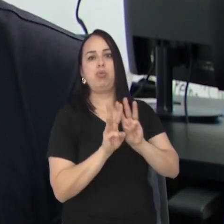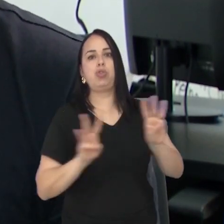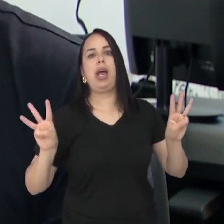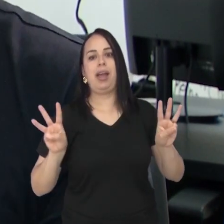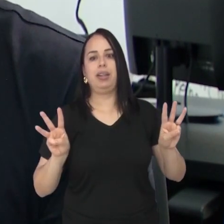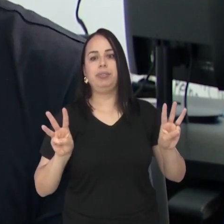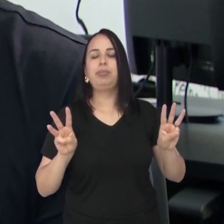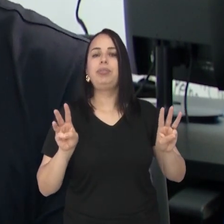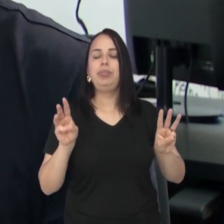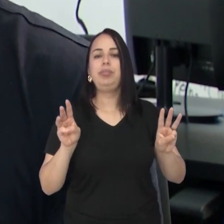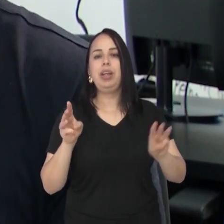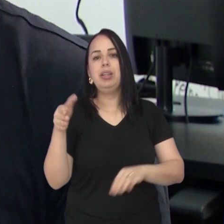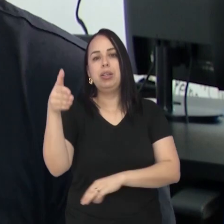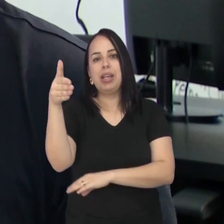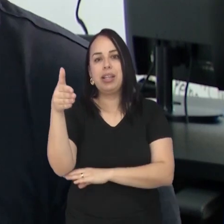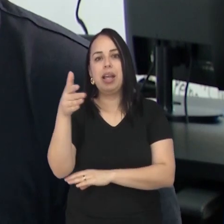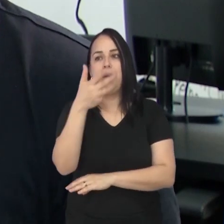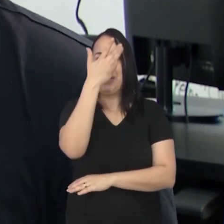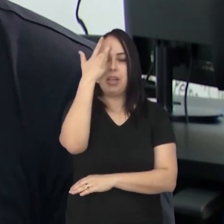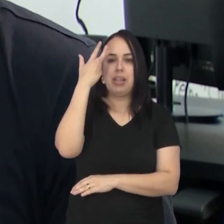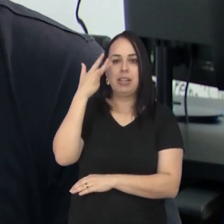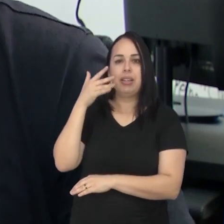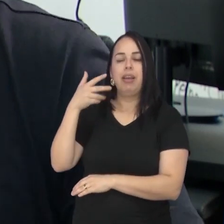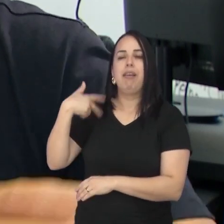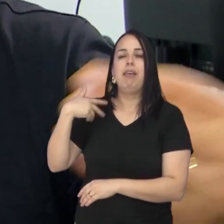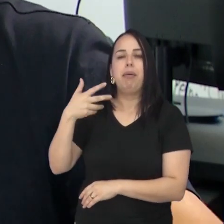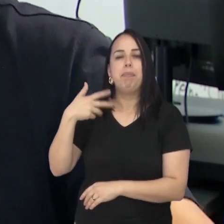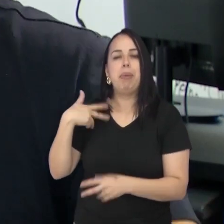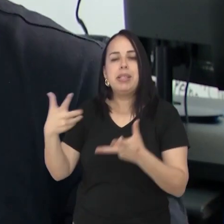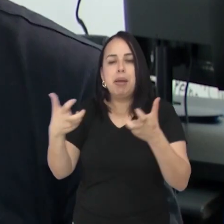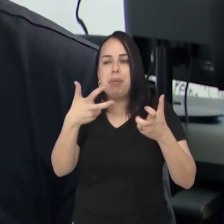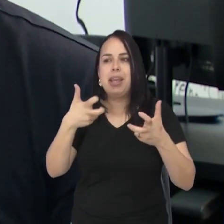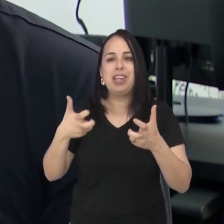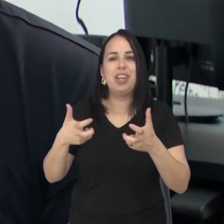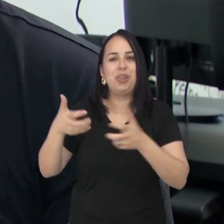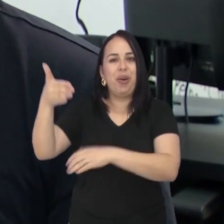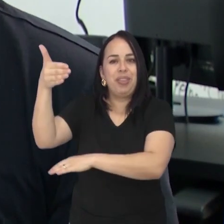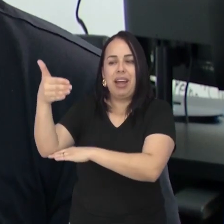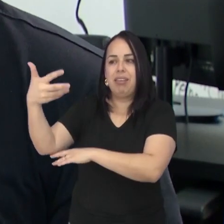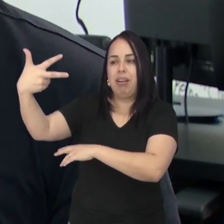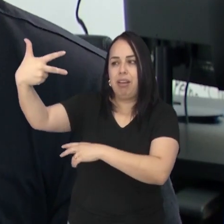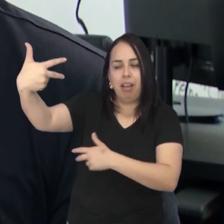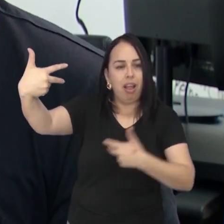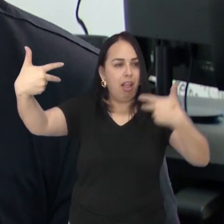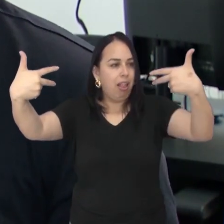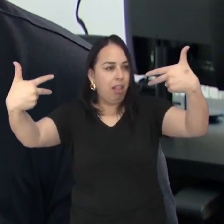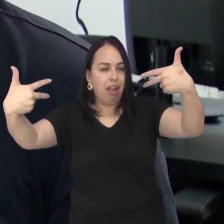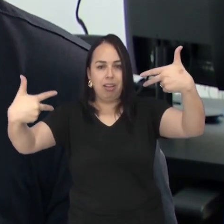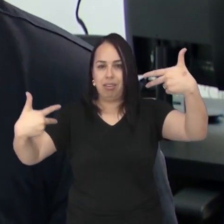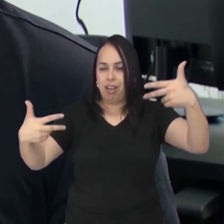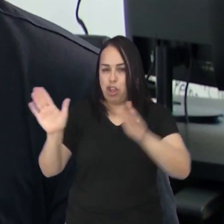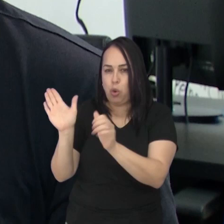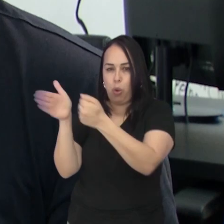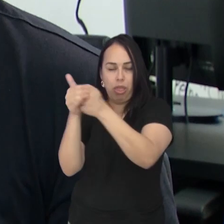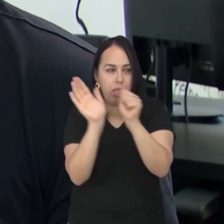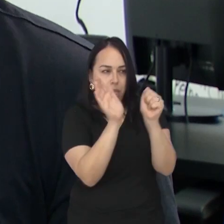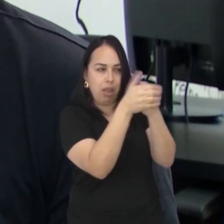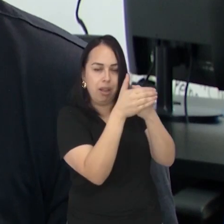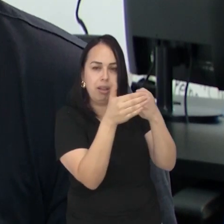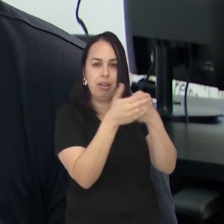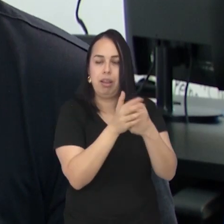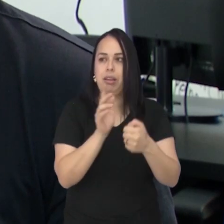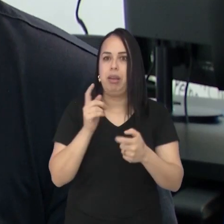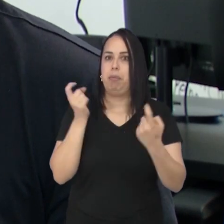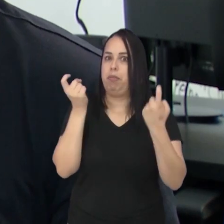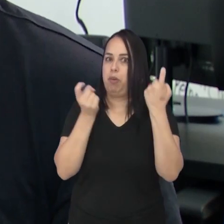situações de plataformas de meios de hospedagem que as pessoas achavam câmeras escondidas, achavam, né, diversas coisas que geravam